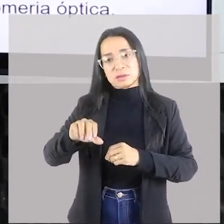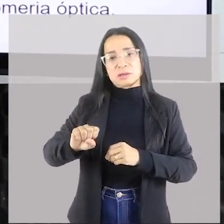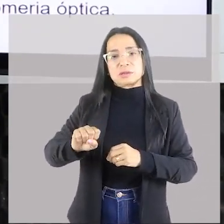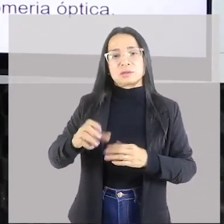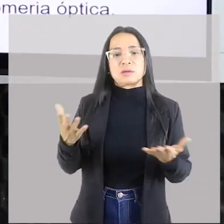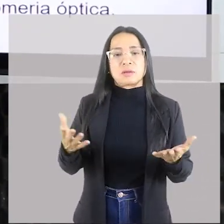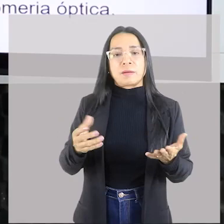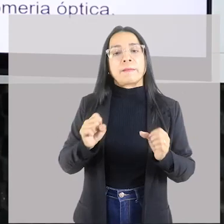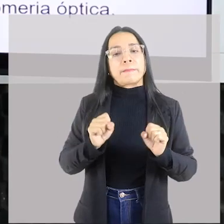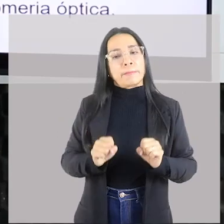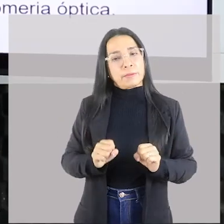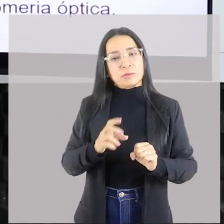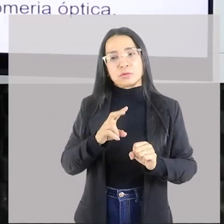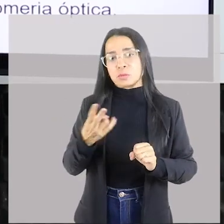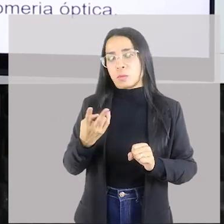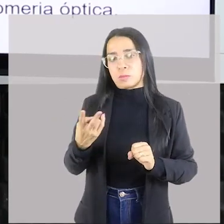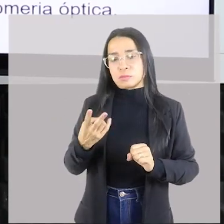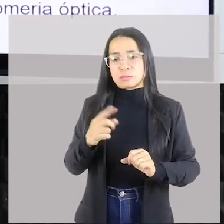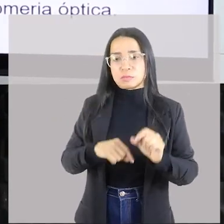das duas.